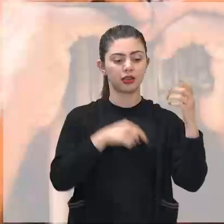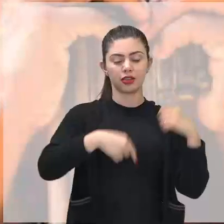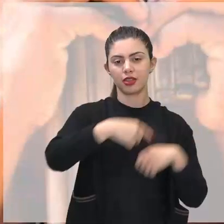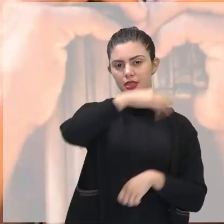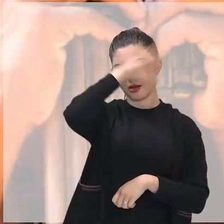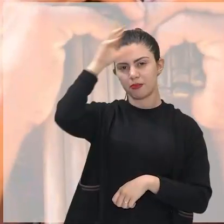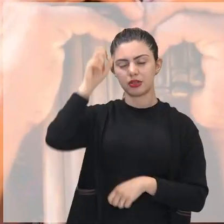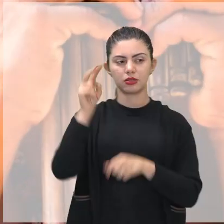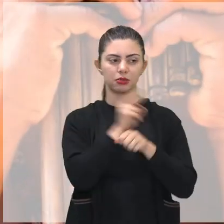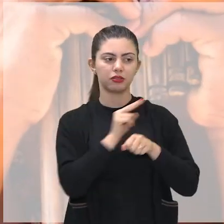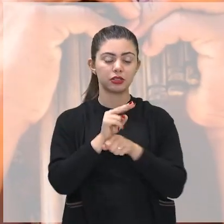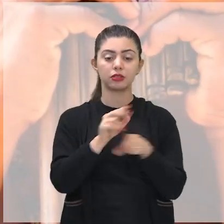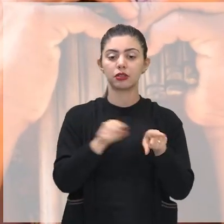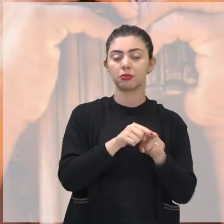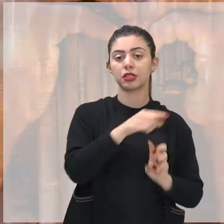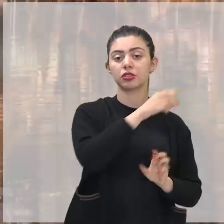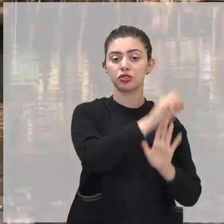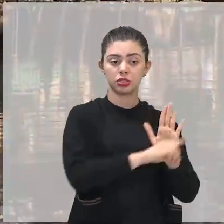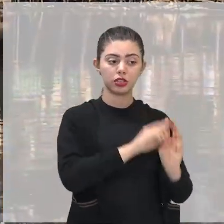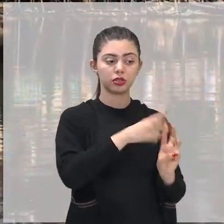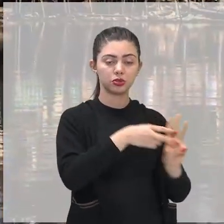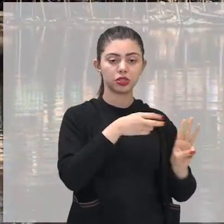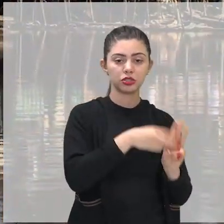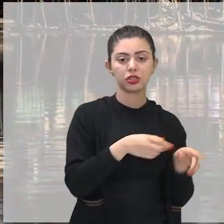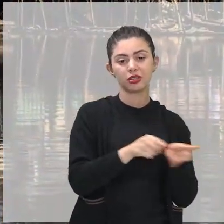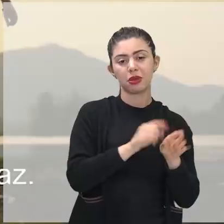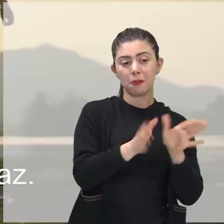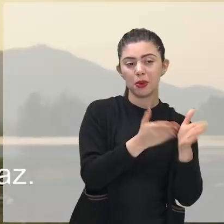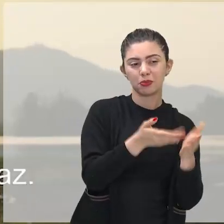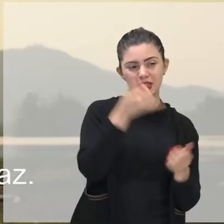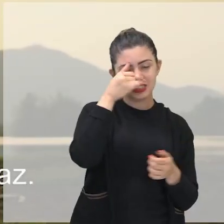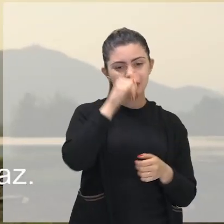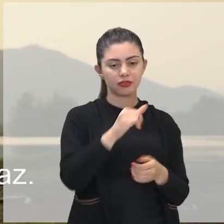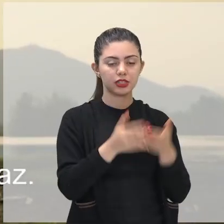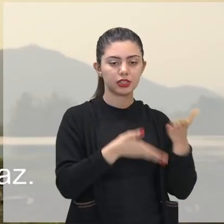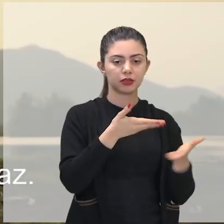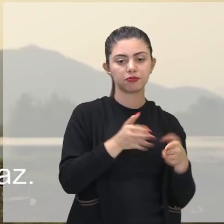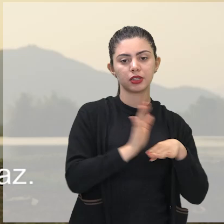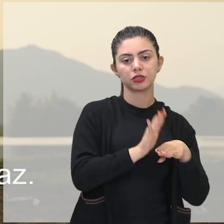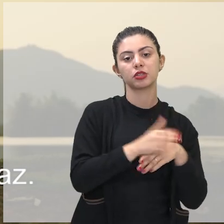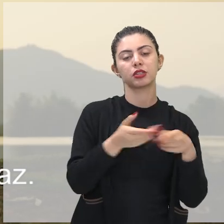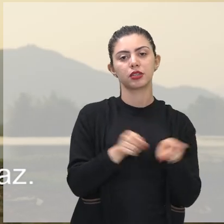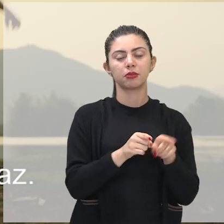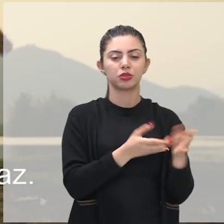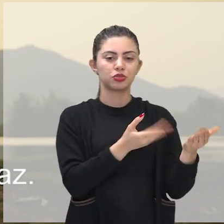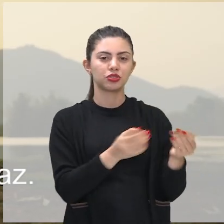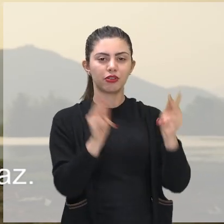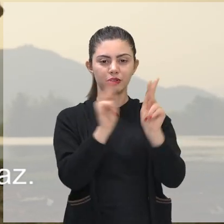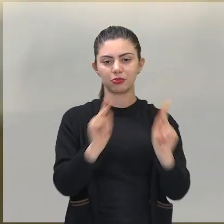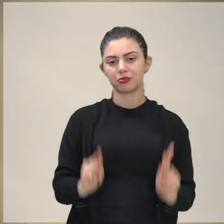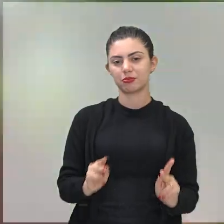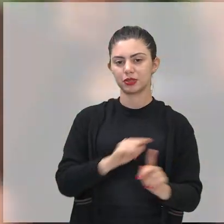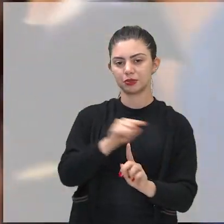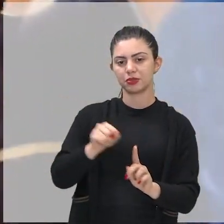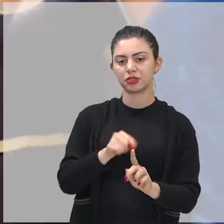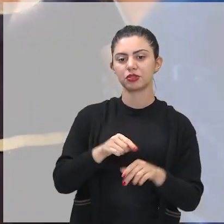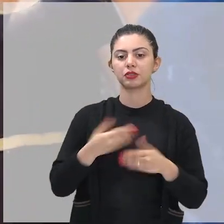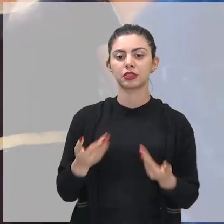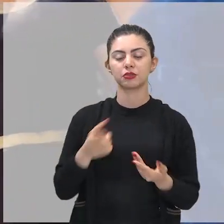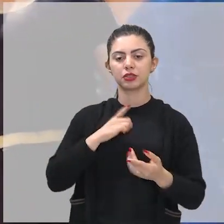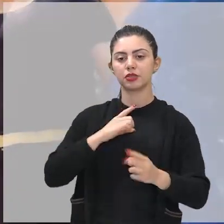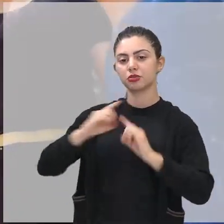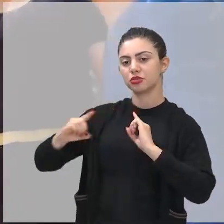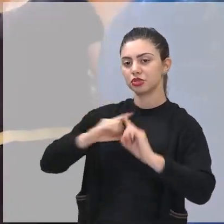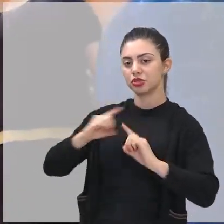Amazônia, a luta pelos direitos indígenas, o combate à pobreza e o apoio à juventude na construção da paz. Para o diálogo